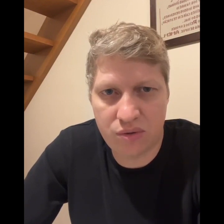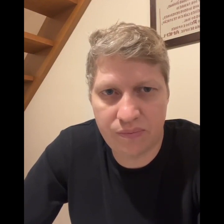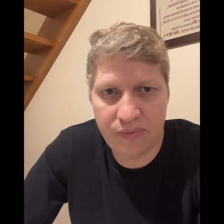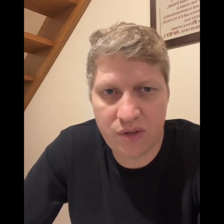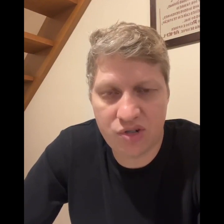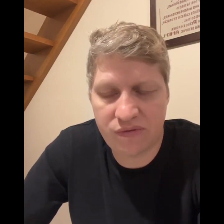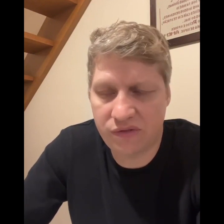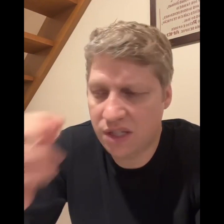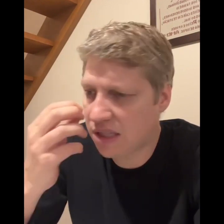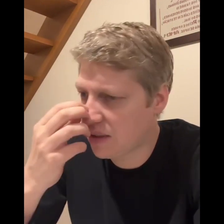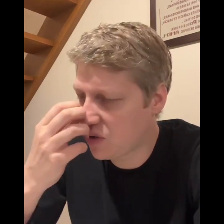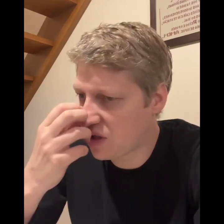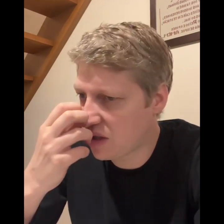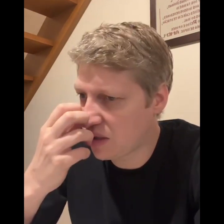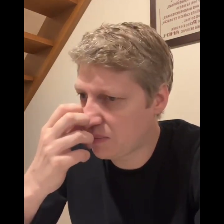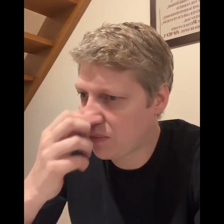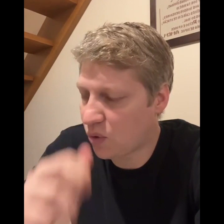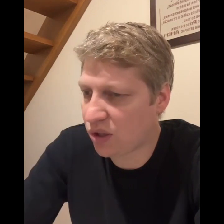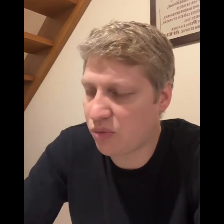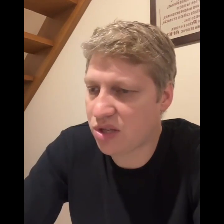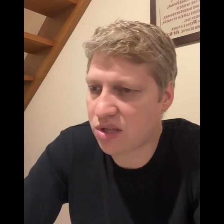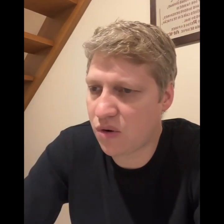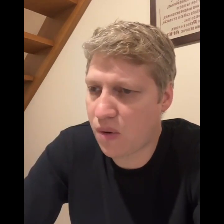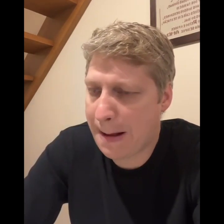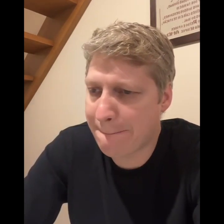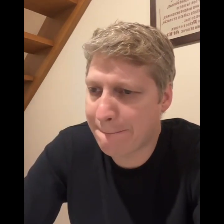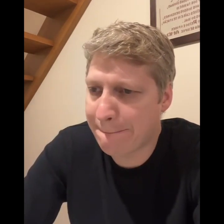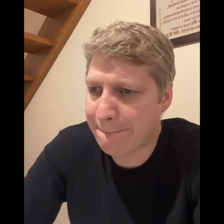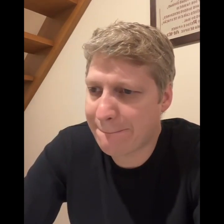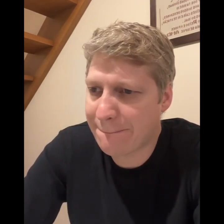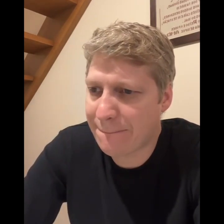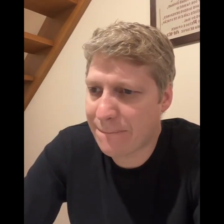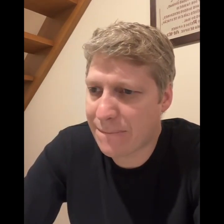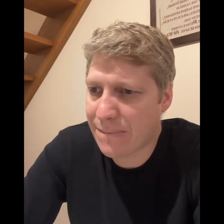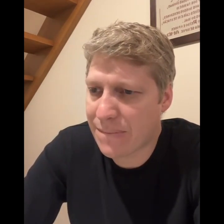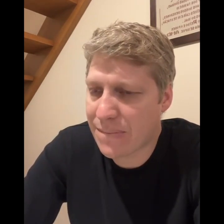bonitos que eu já vivi em termos de contribuição